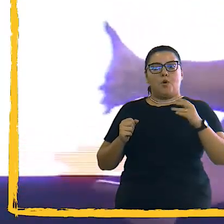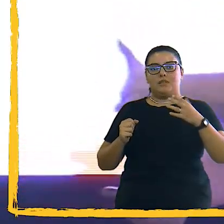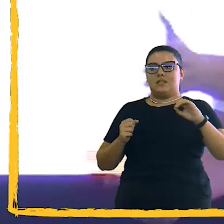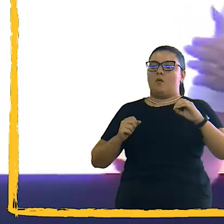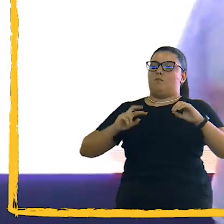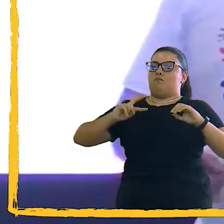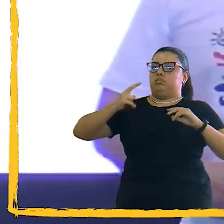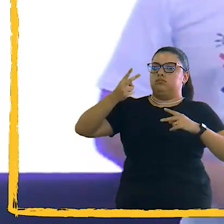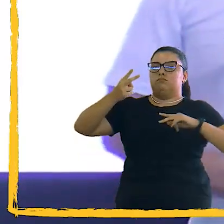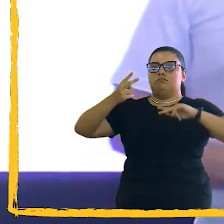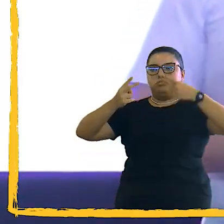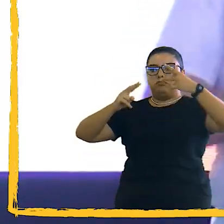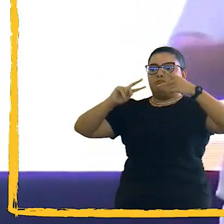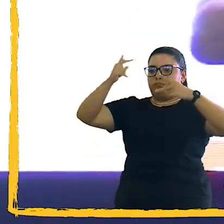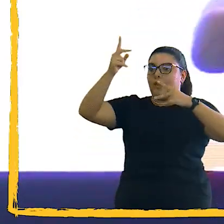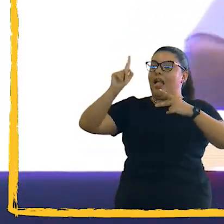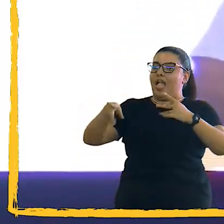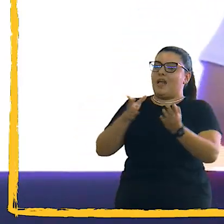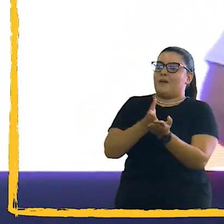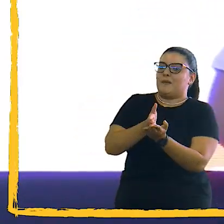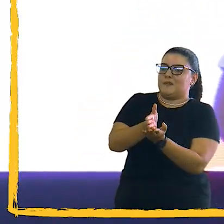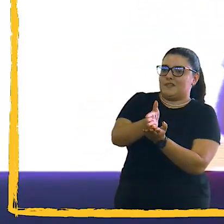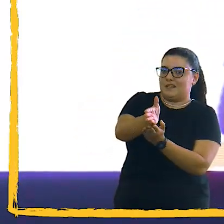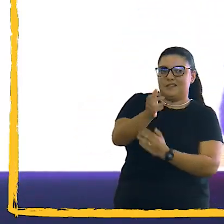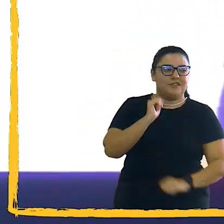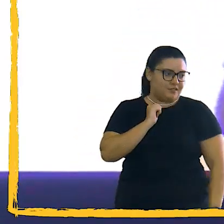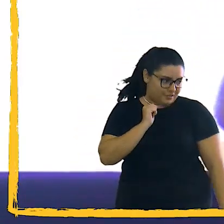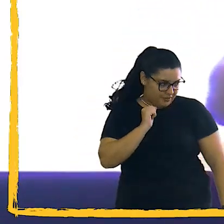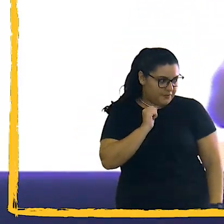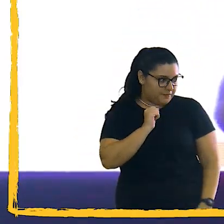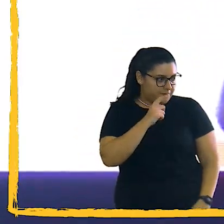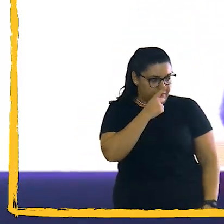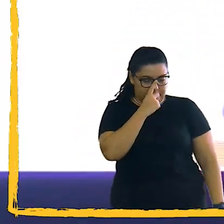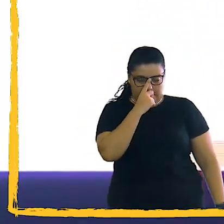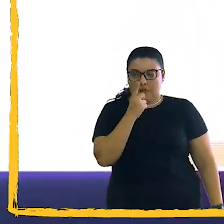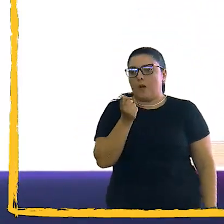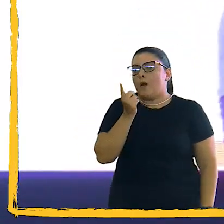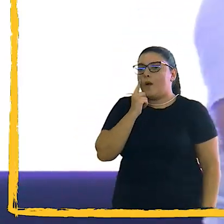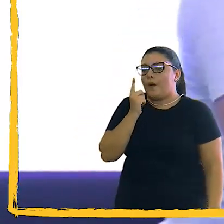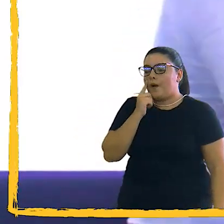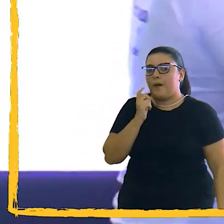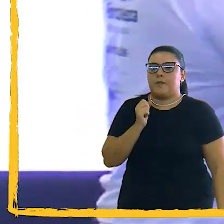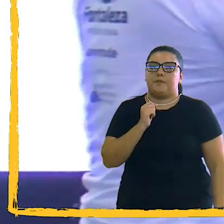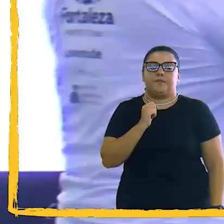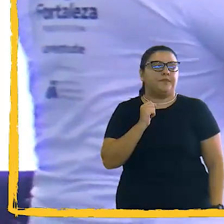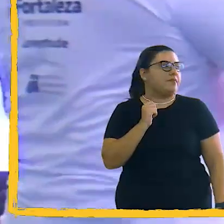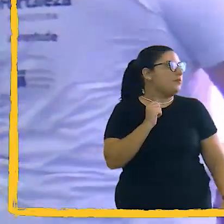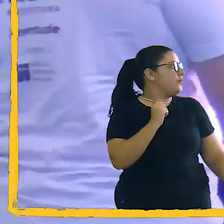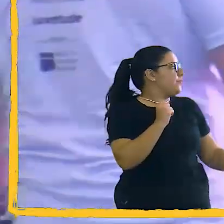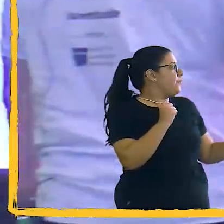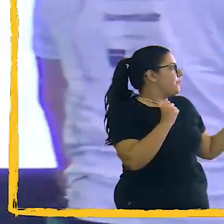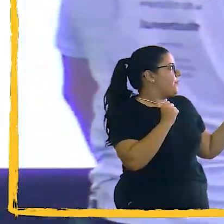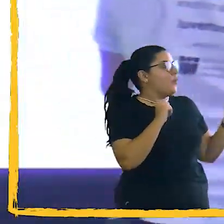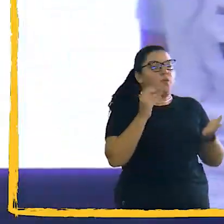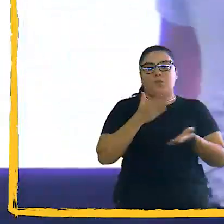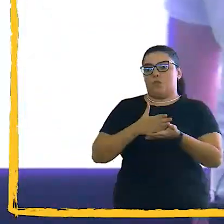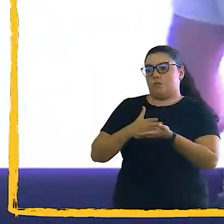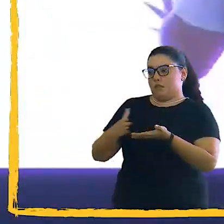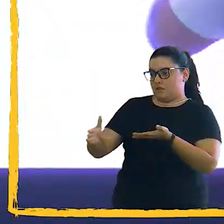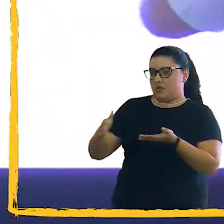uma constante isso é importante a gente saber Olha só academia vem comigo vamos